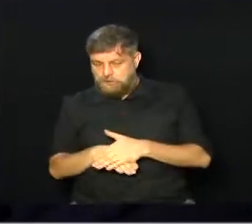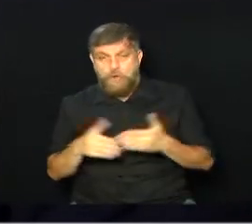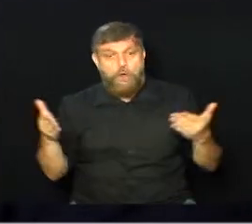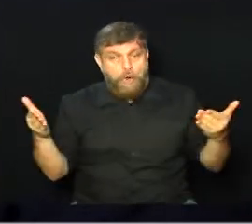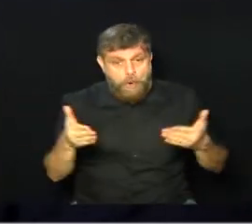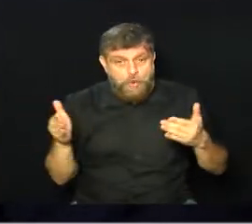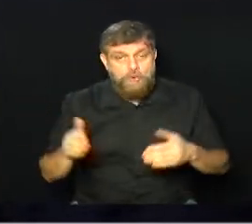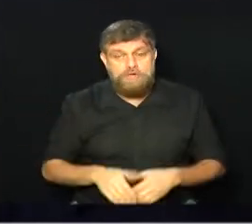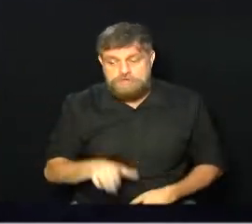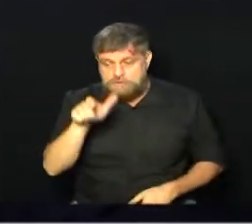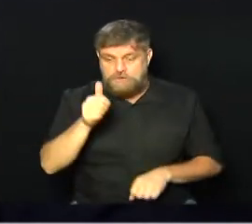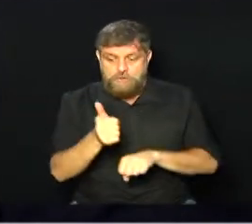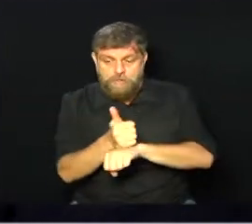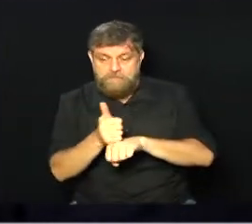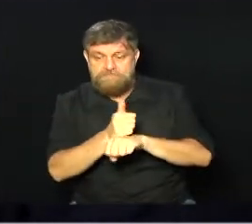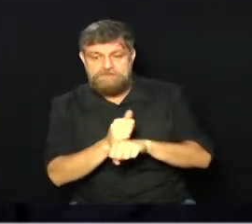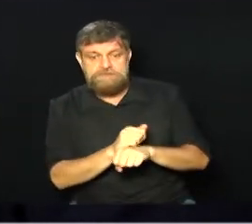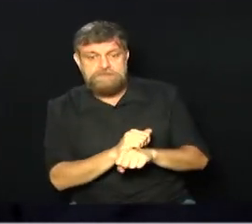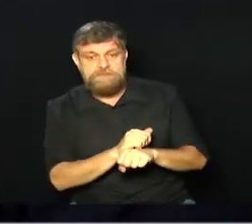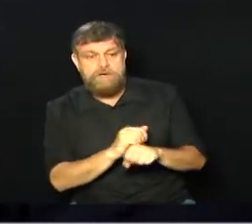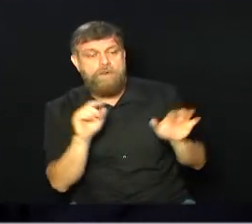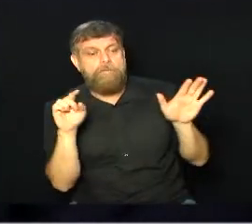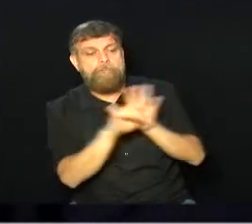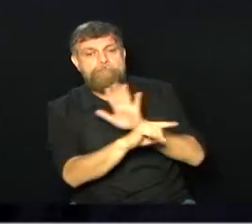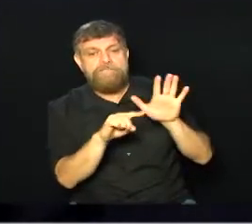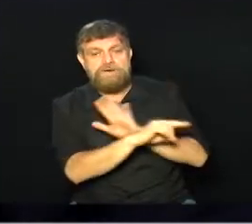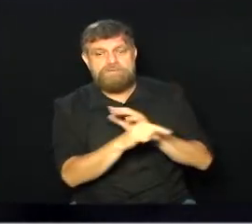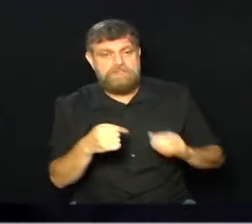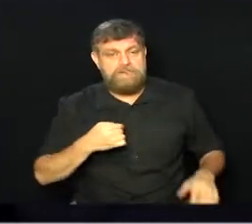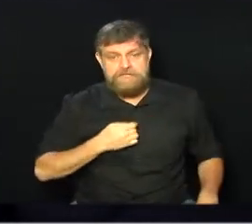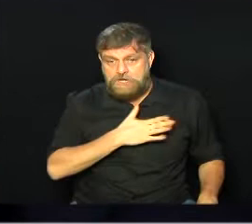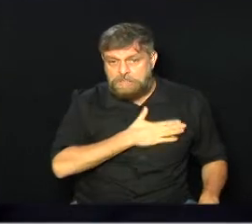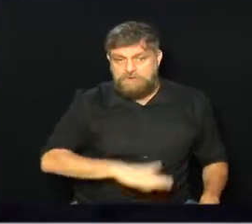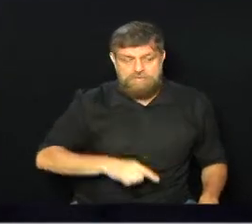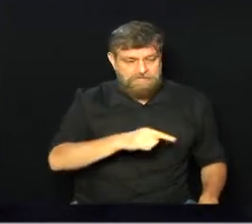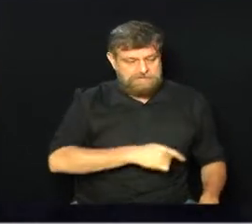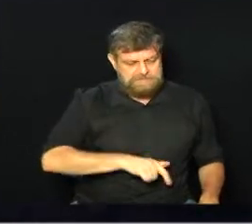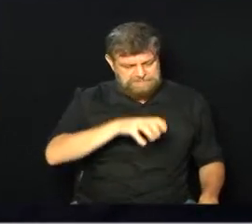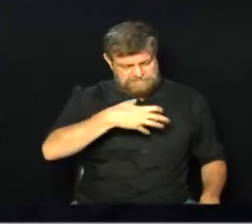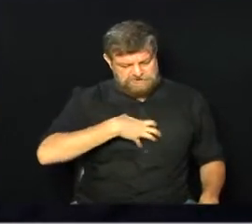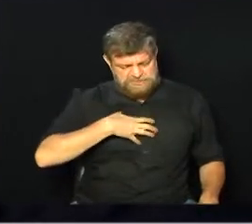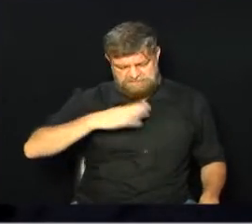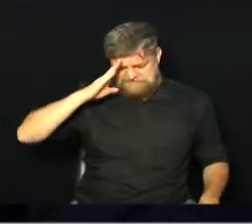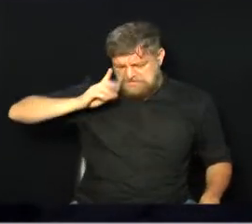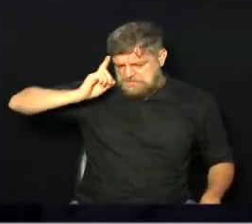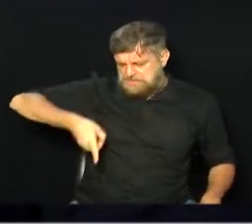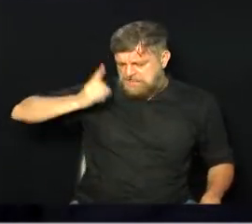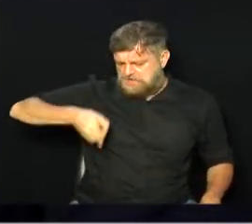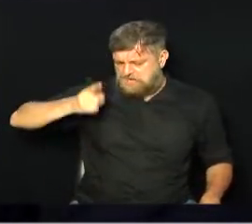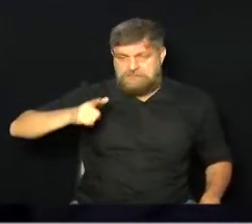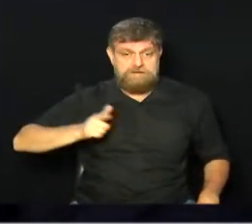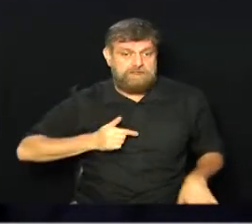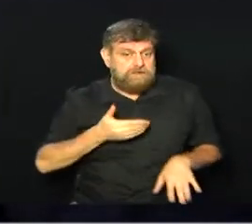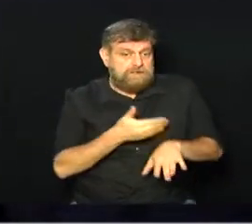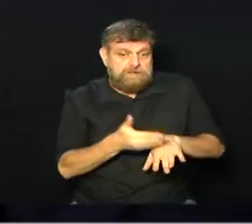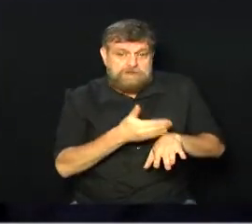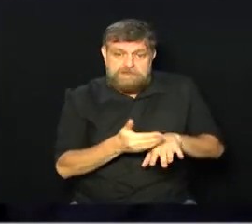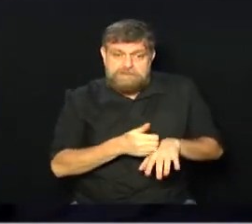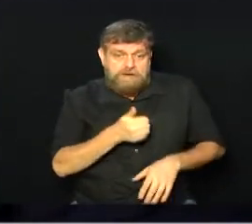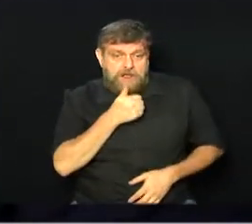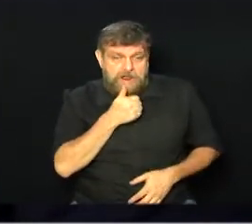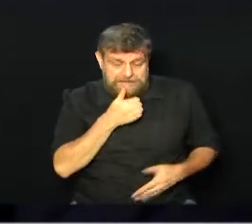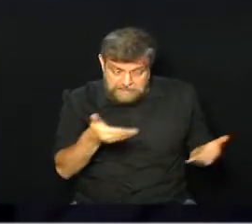questionamento, então essa parte de general é uma coisa que eu não gosto, mas pode ser que algum treinador ainda faça, eu